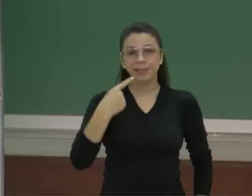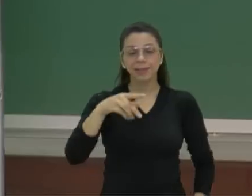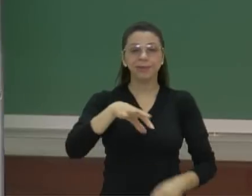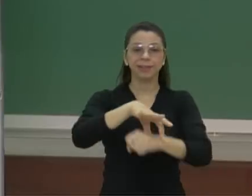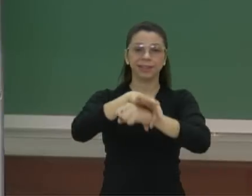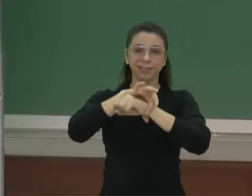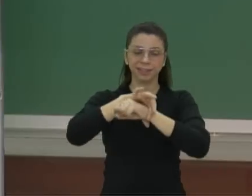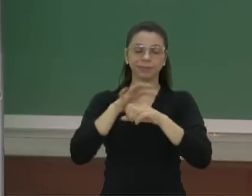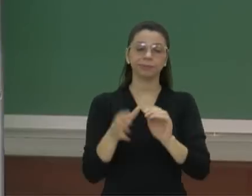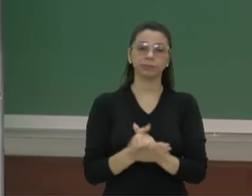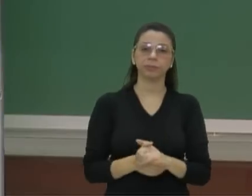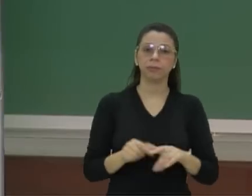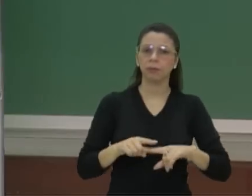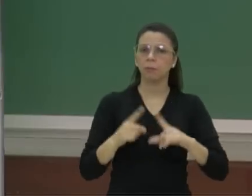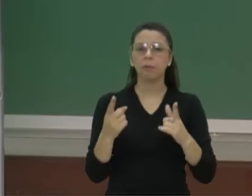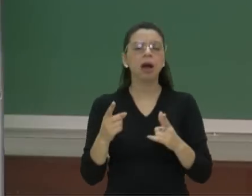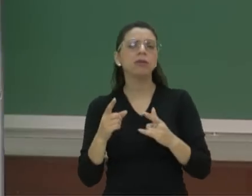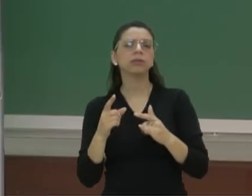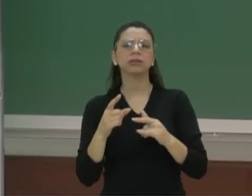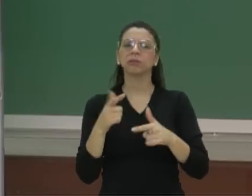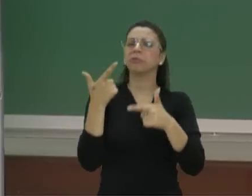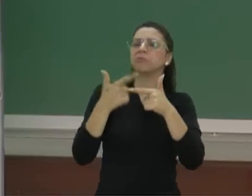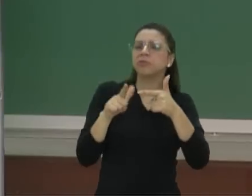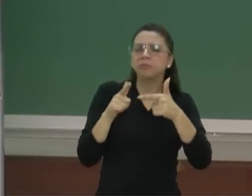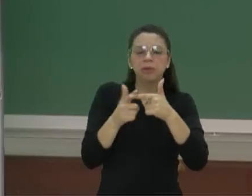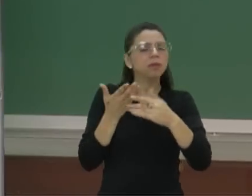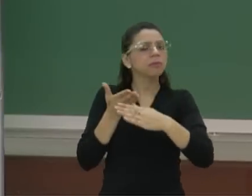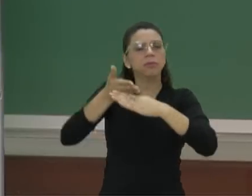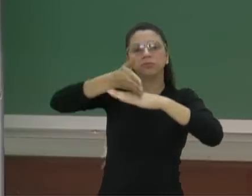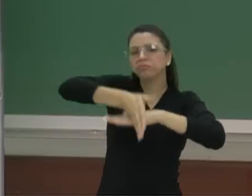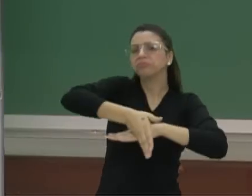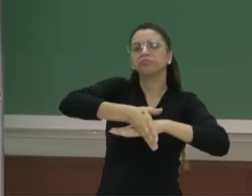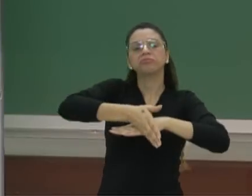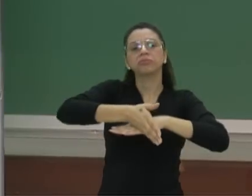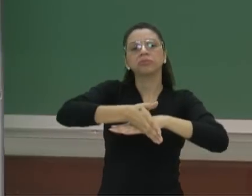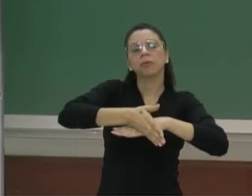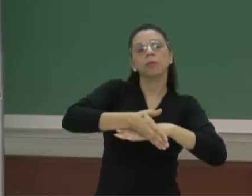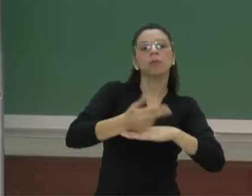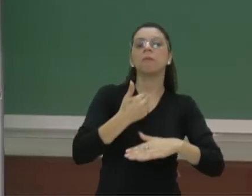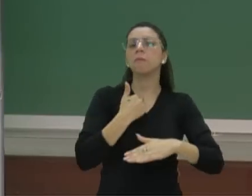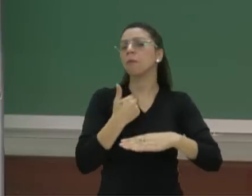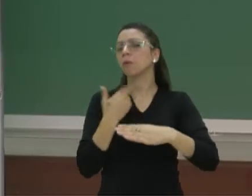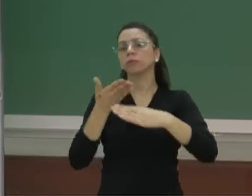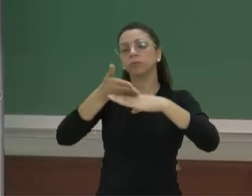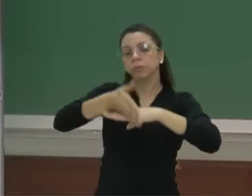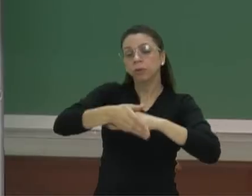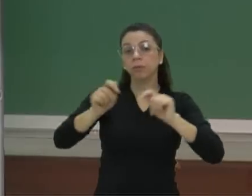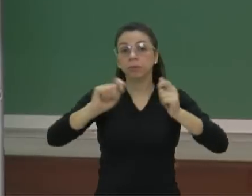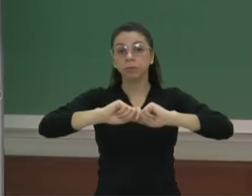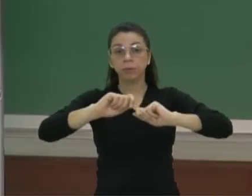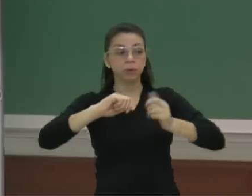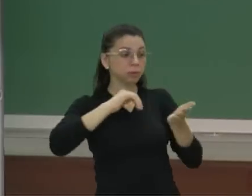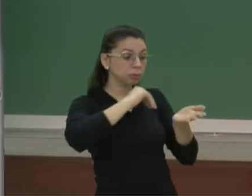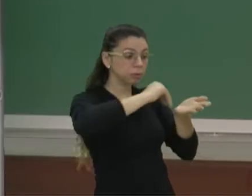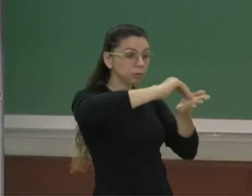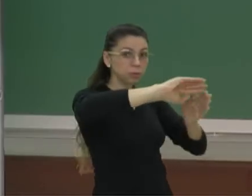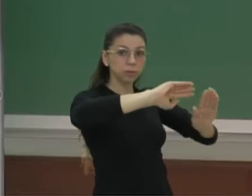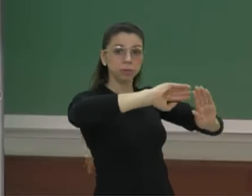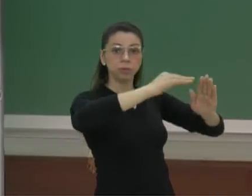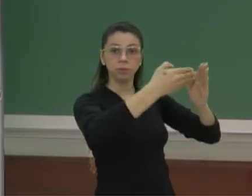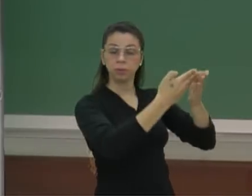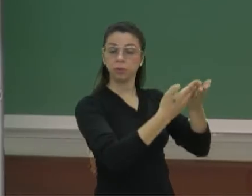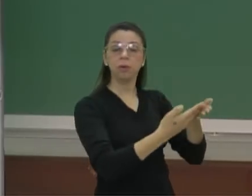está conseguindo acessar o Classroom, não pode acessar o Classroom, entre em contato com a sua escola, veja qual é o dia que